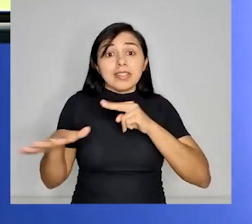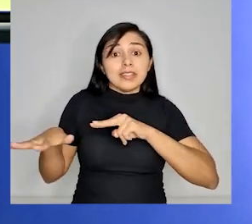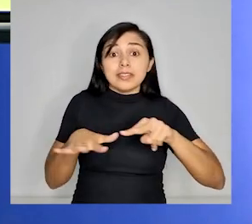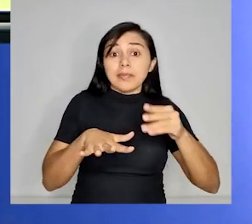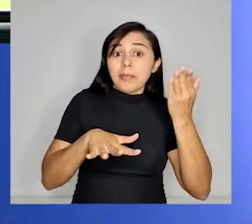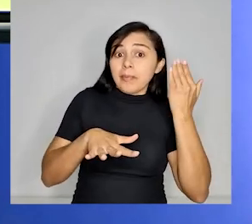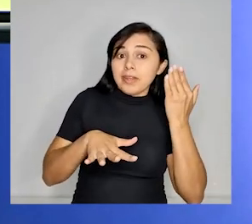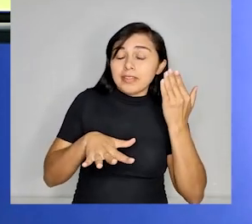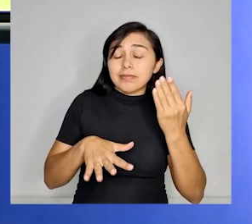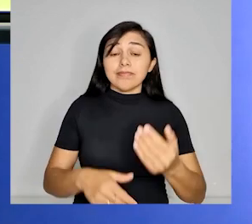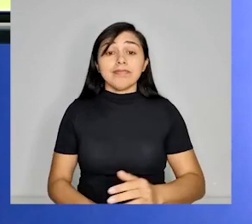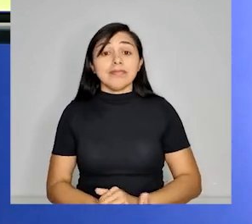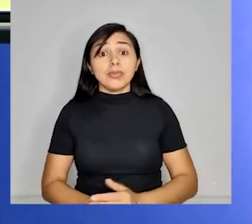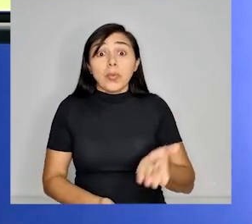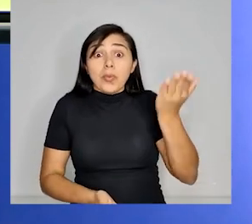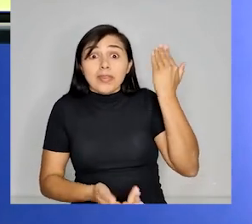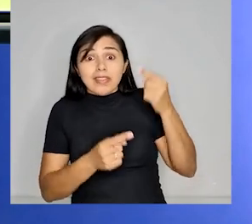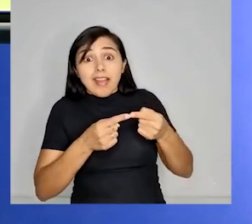naquele ano.